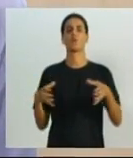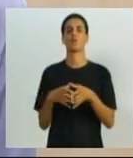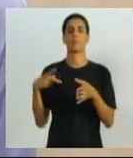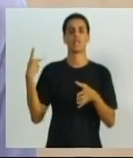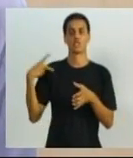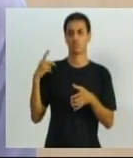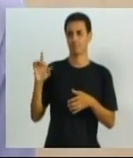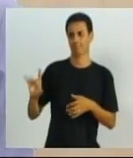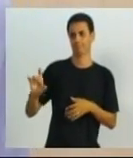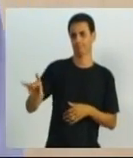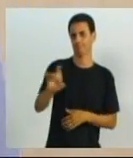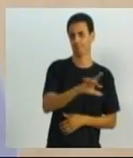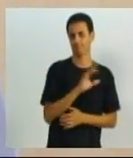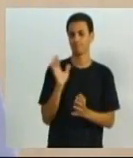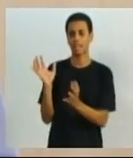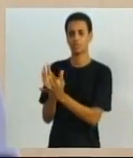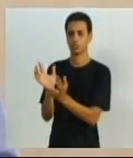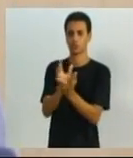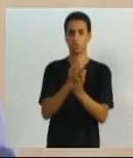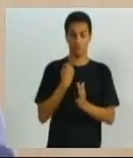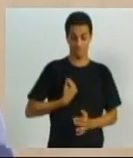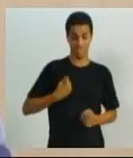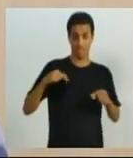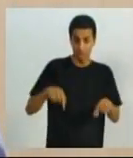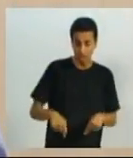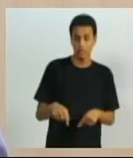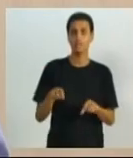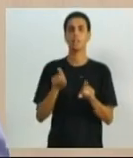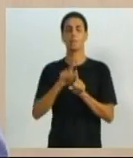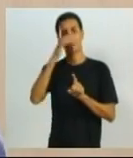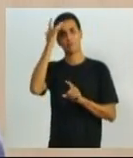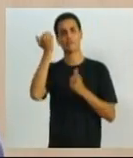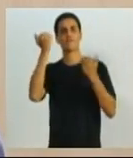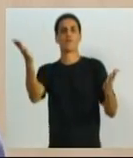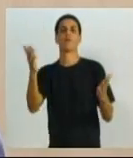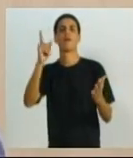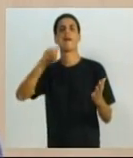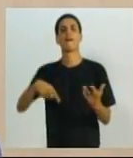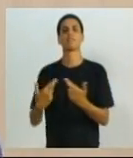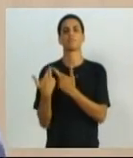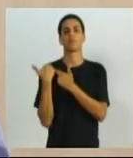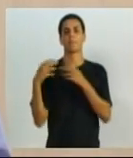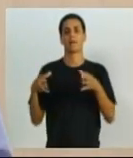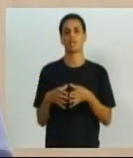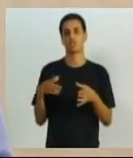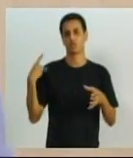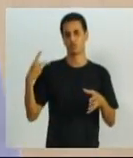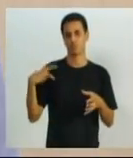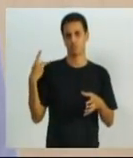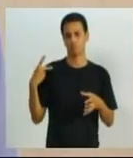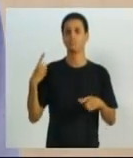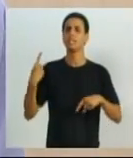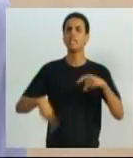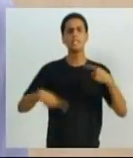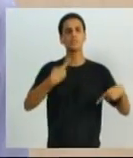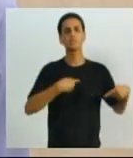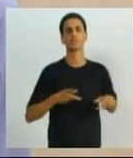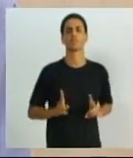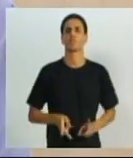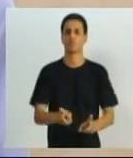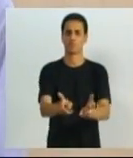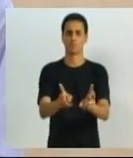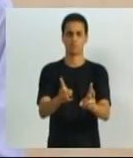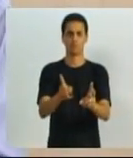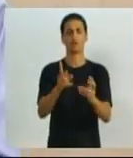políticos. Os presentes e os ausentes. Está com os partidos políticos, por aquilo que foi dito, e o debate segue. No